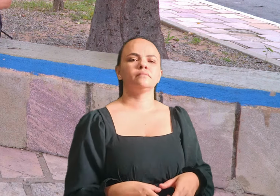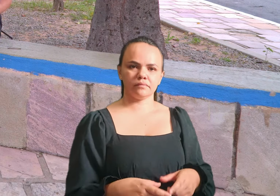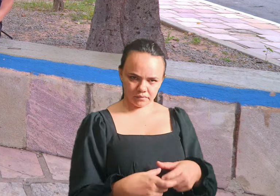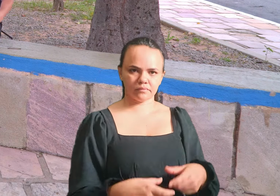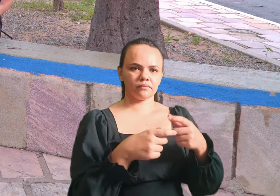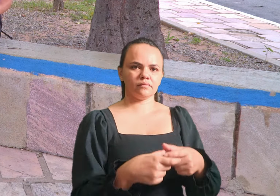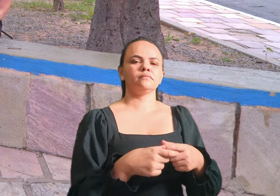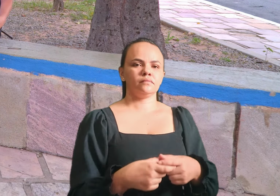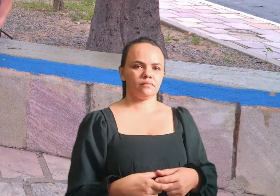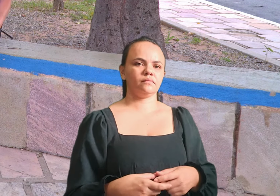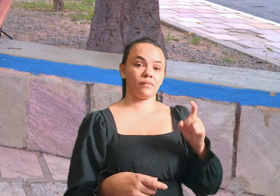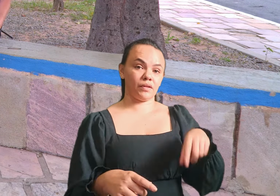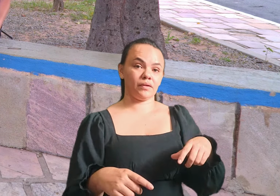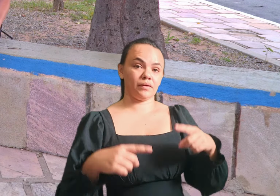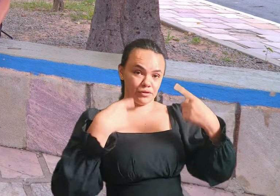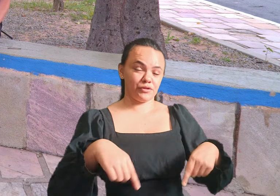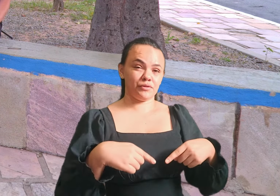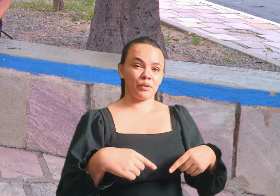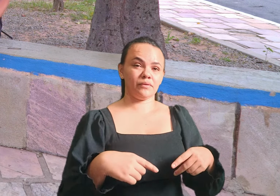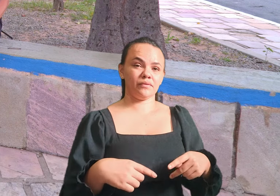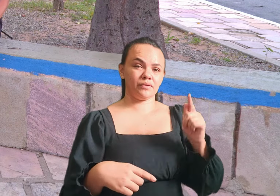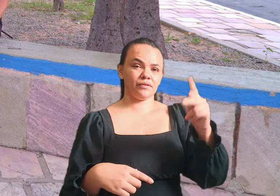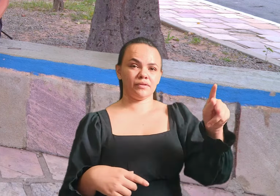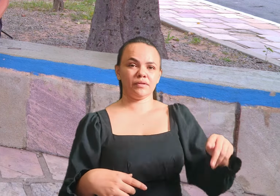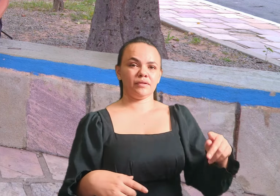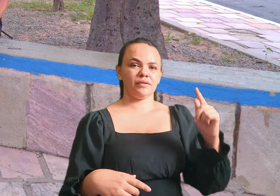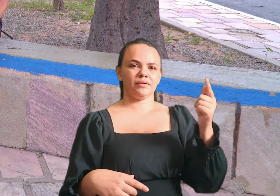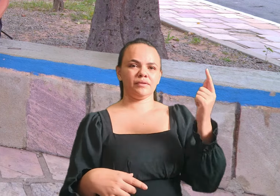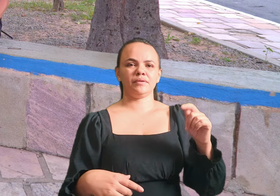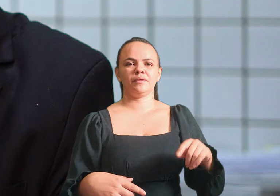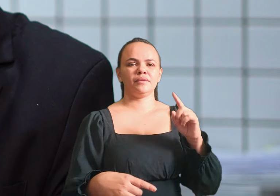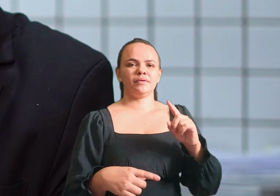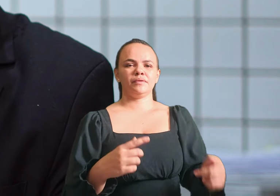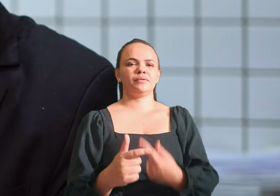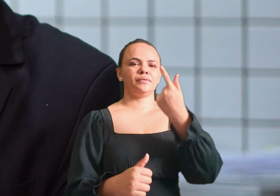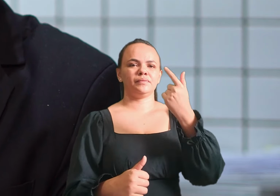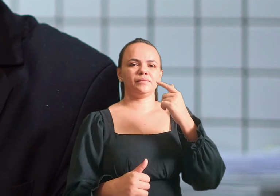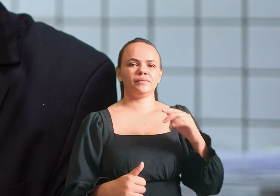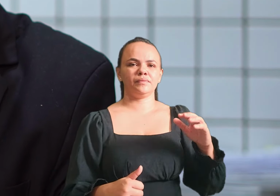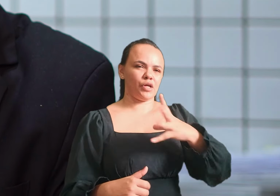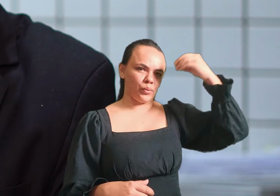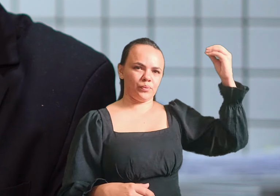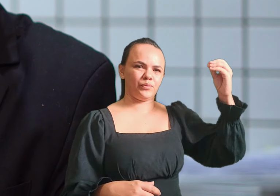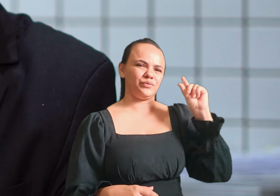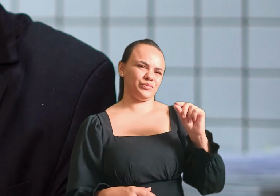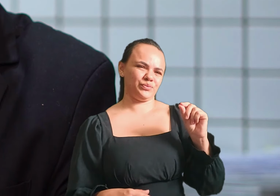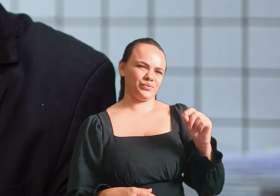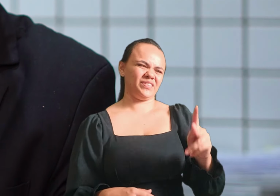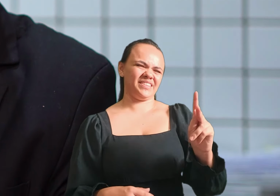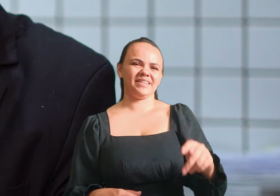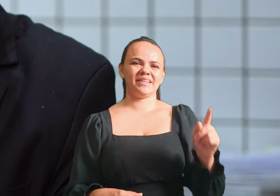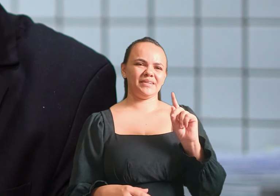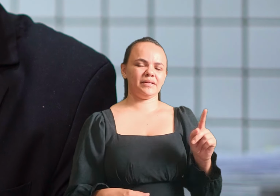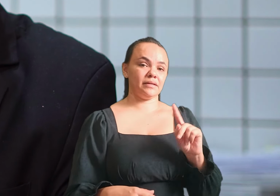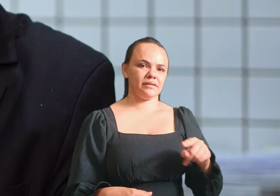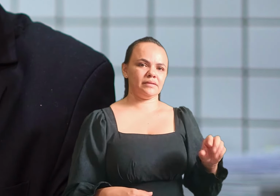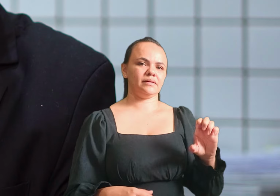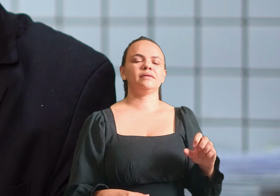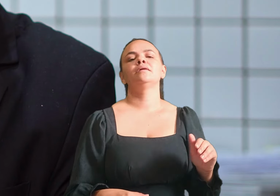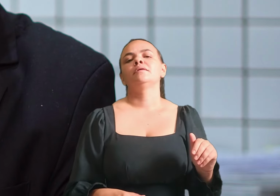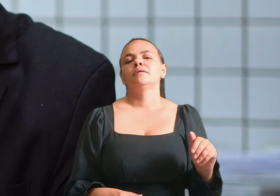menores e a disputa terminava sempre com o seu Zé anão ganhando e nos quatro os quatro